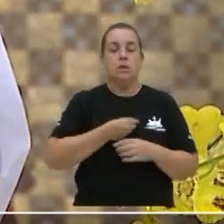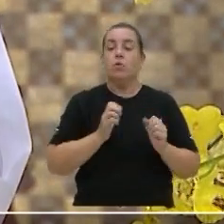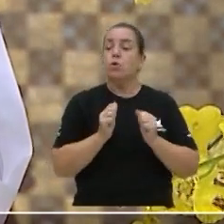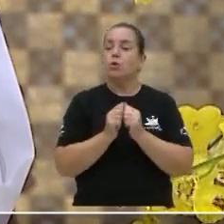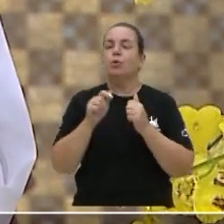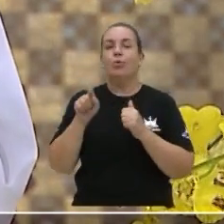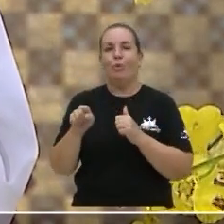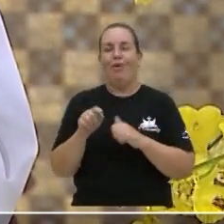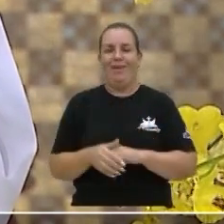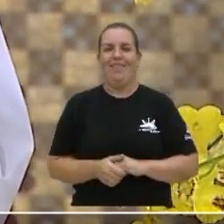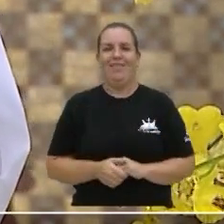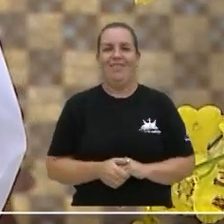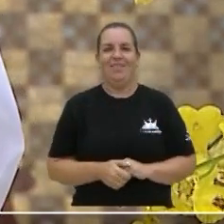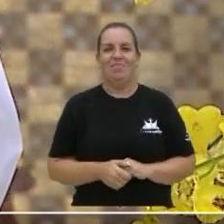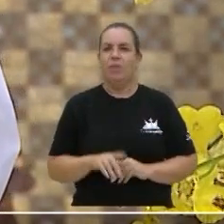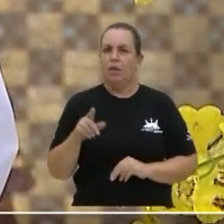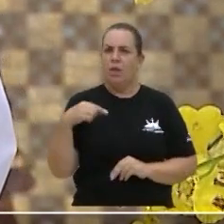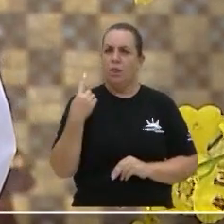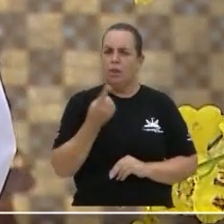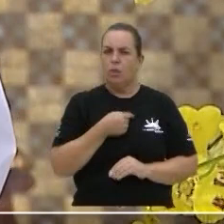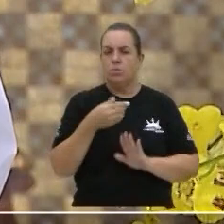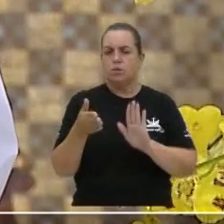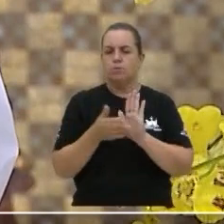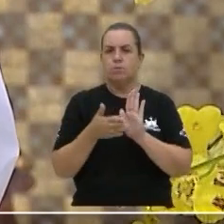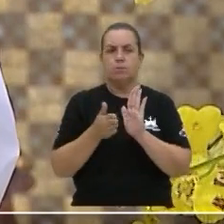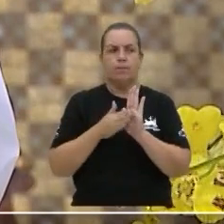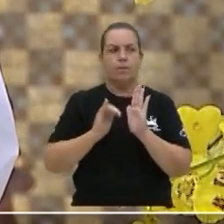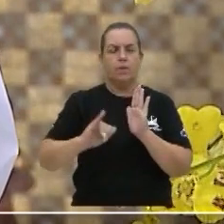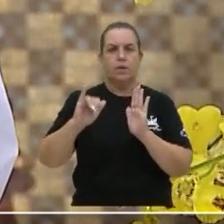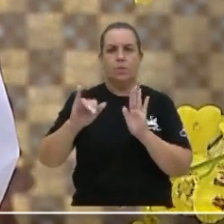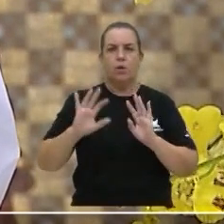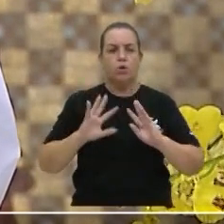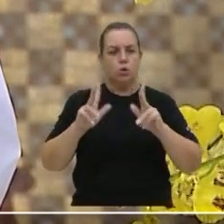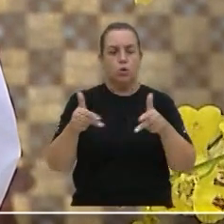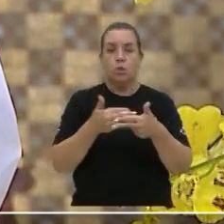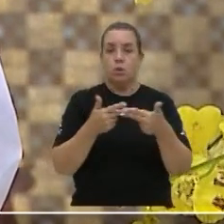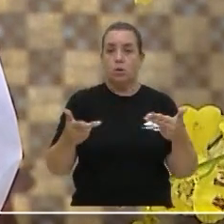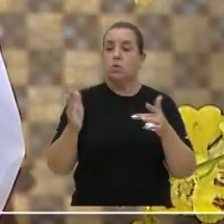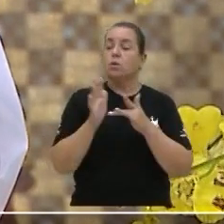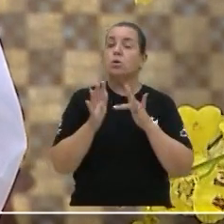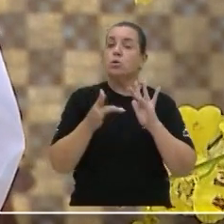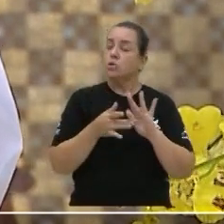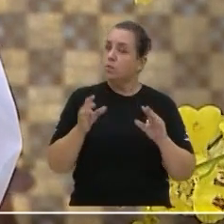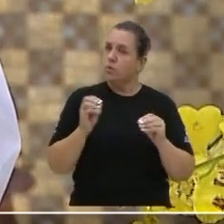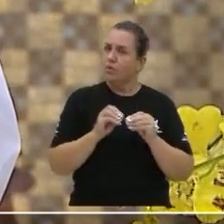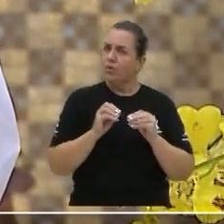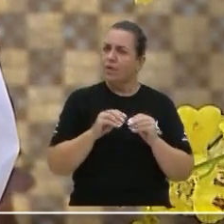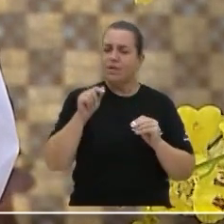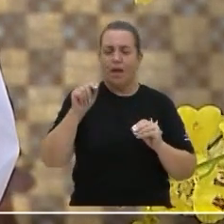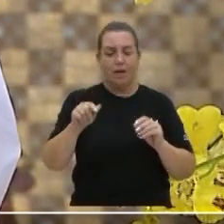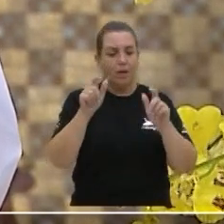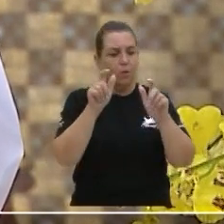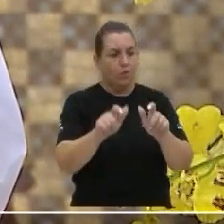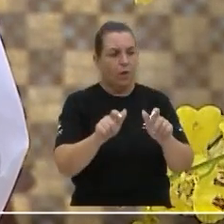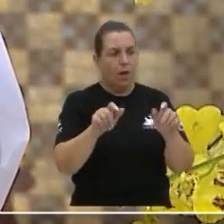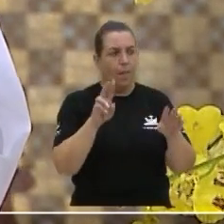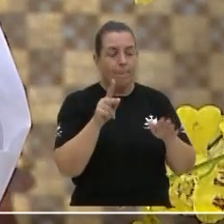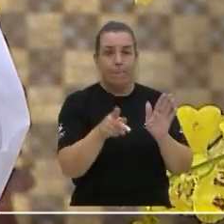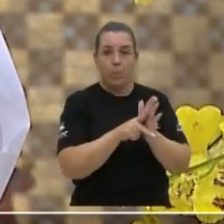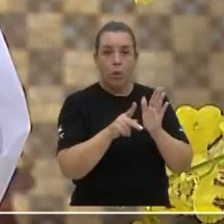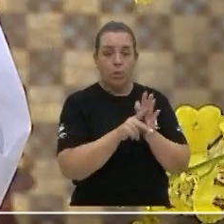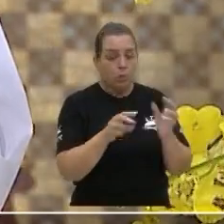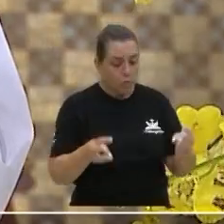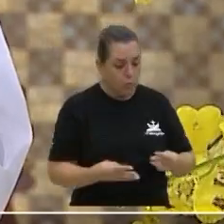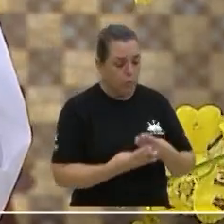ele. E nós somos testemunhas de tudo o que Jesus fez na terra dos judeus e